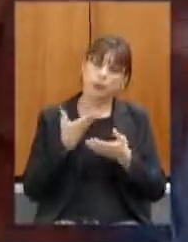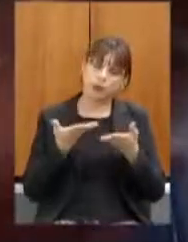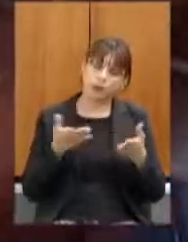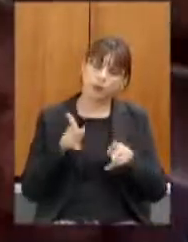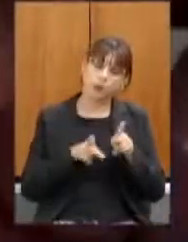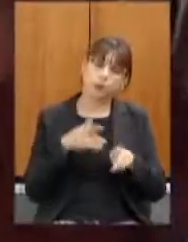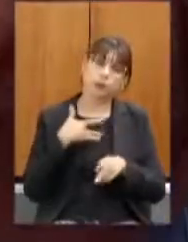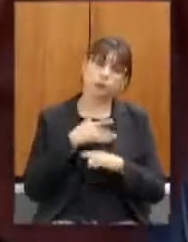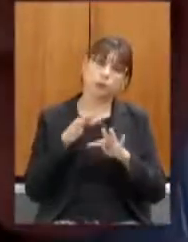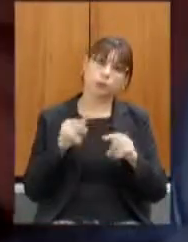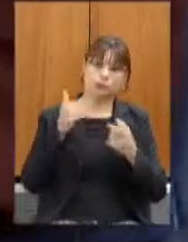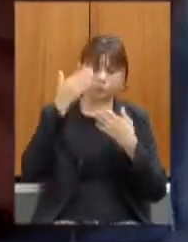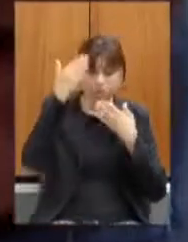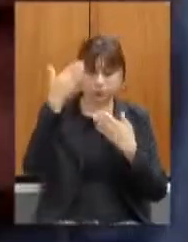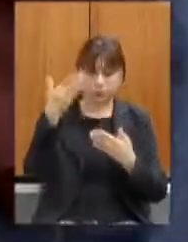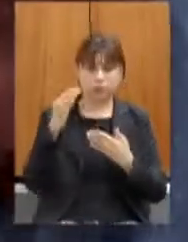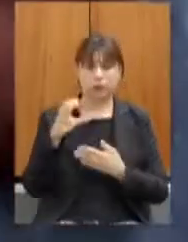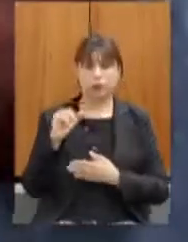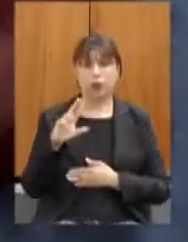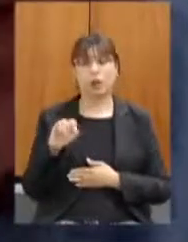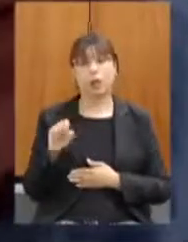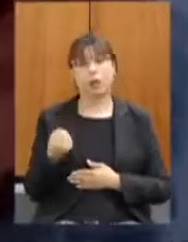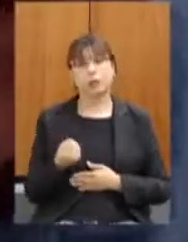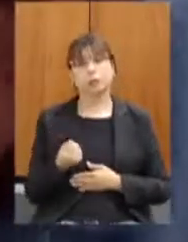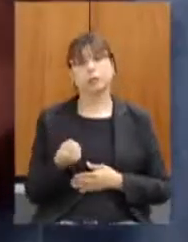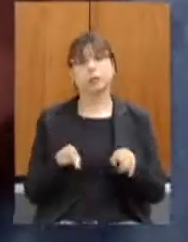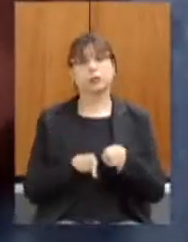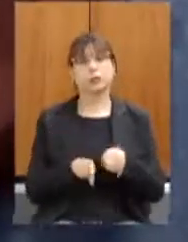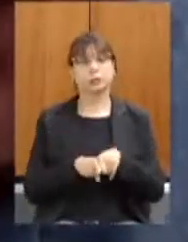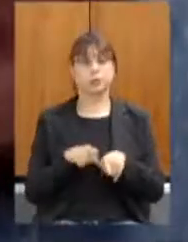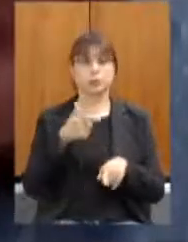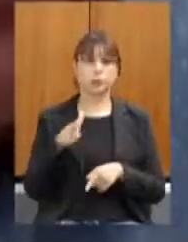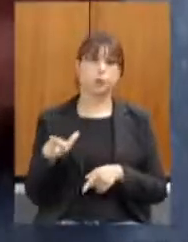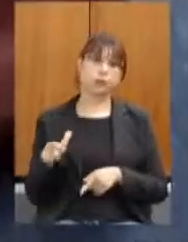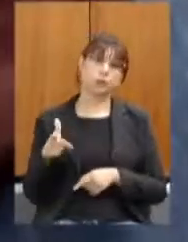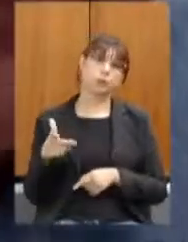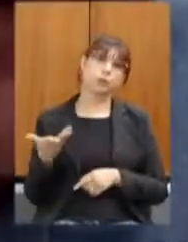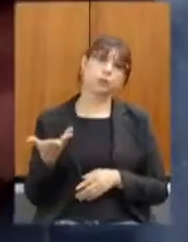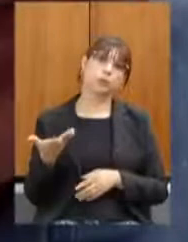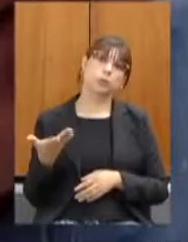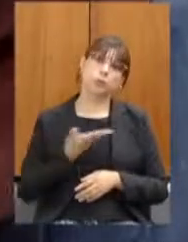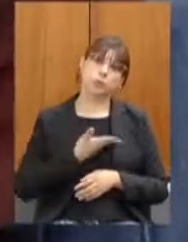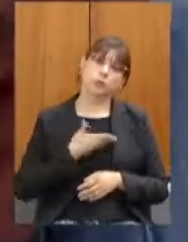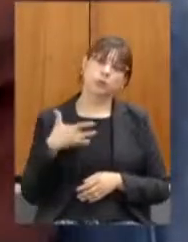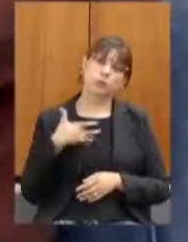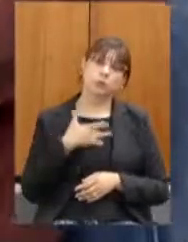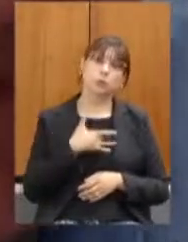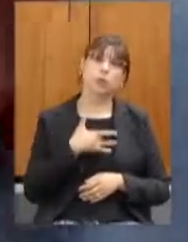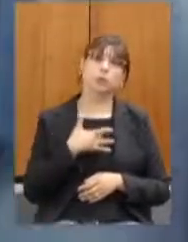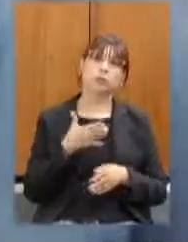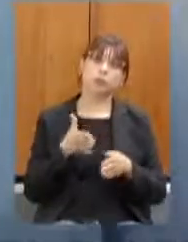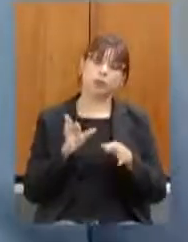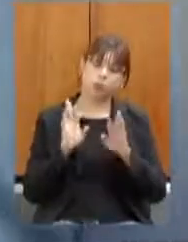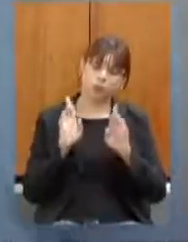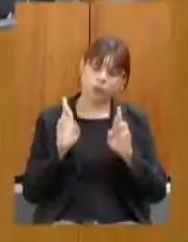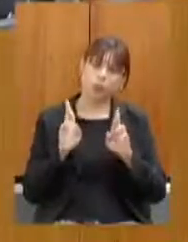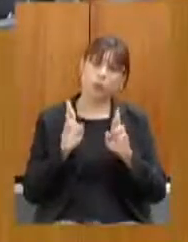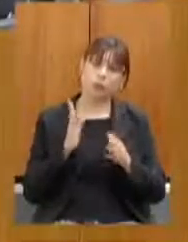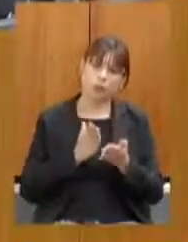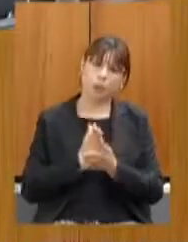saúde de todos Obrigado viu o caso Pimenta nossos companheiros da Saúde Eu espero que seja aprovado meu requerimento